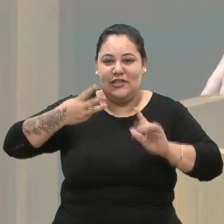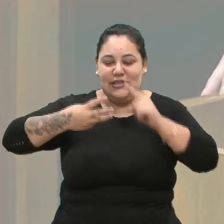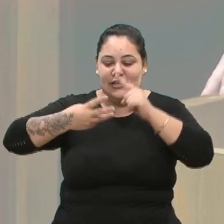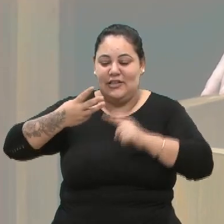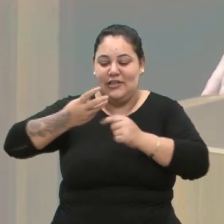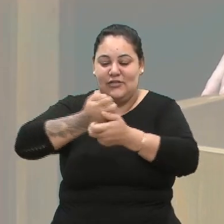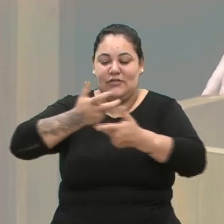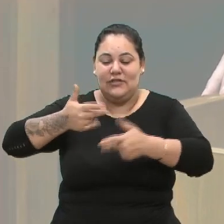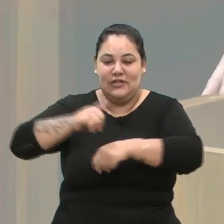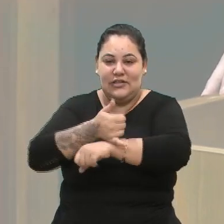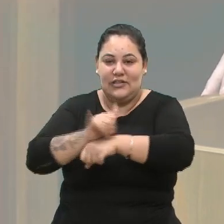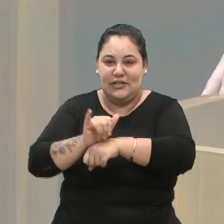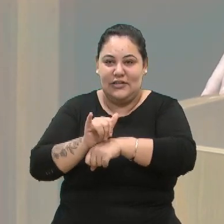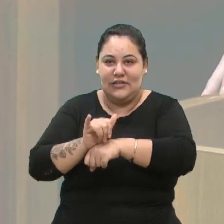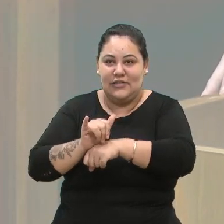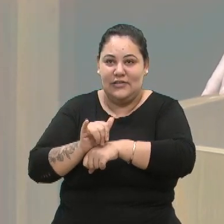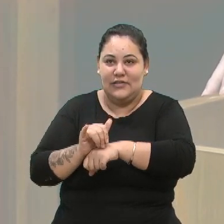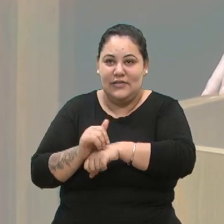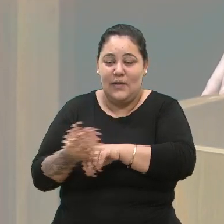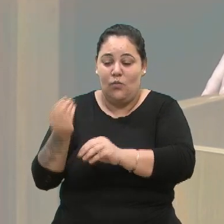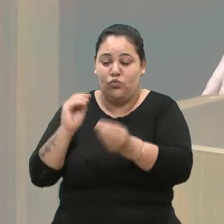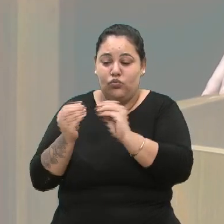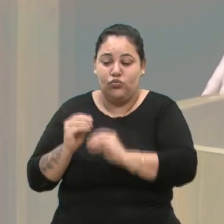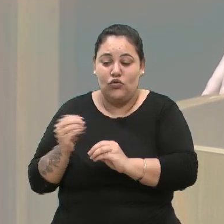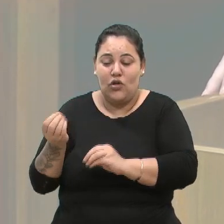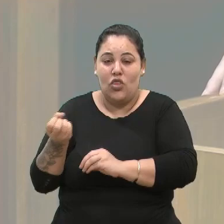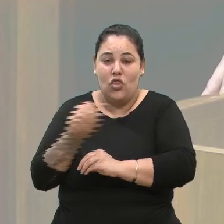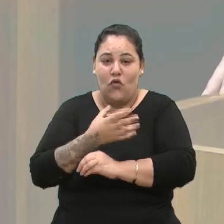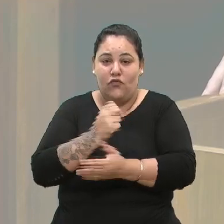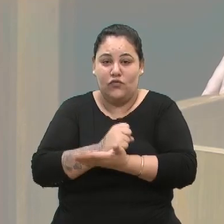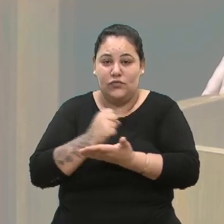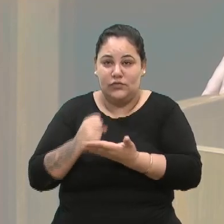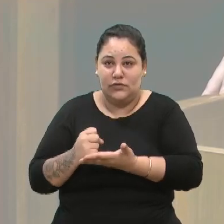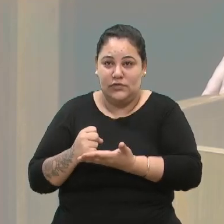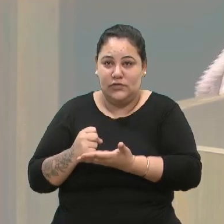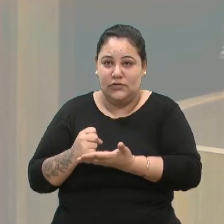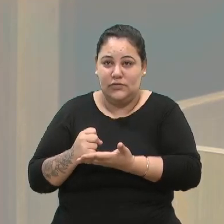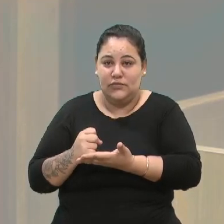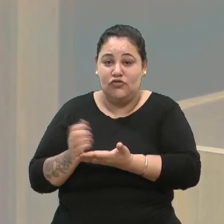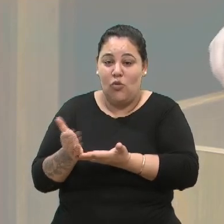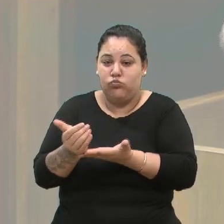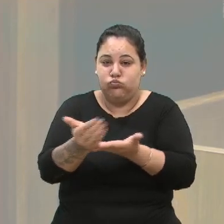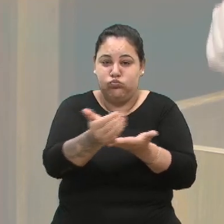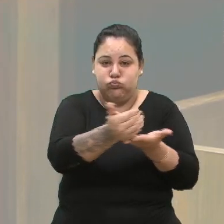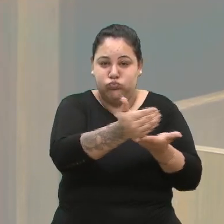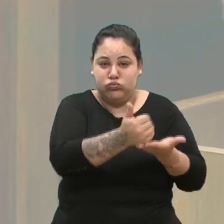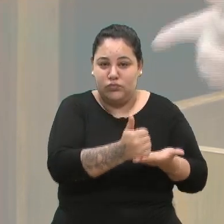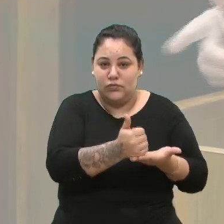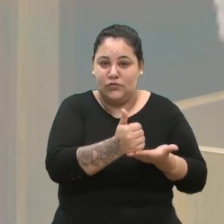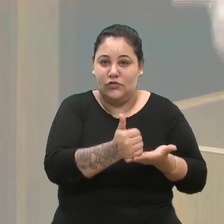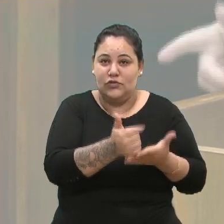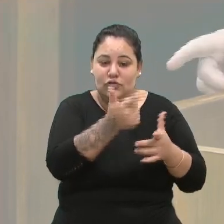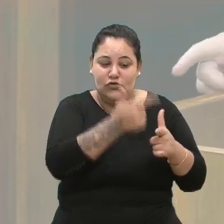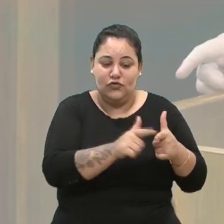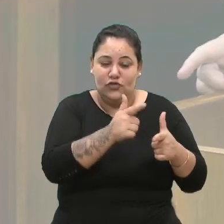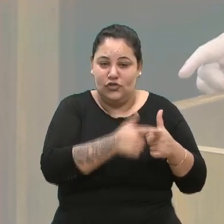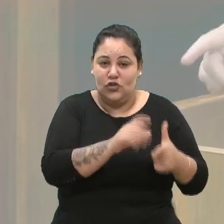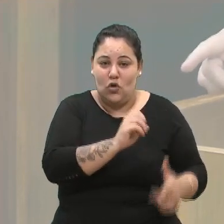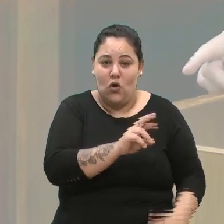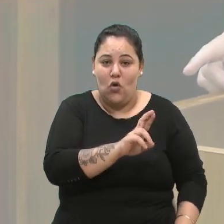estratégicas: elaboração de novos contratos de coleta, né, divididos em orgânica, seletiva